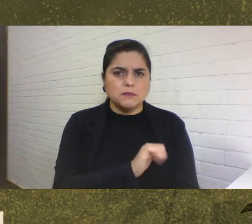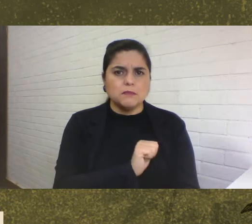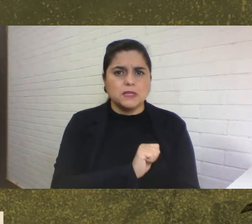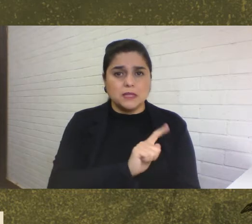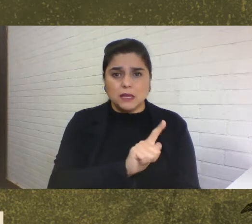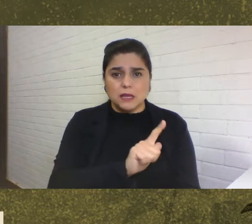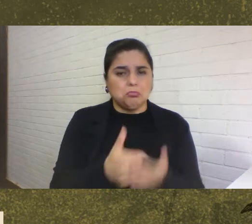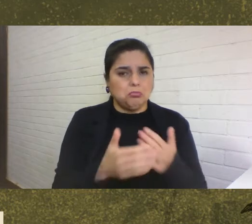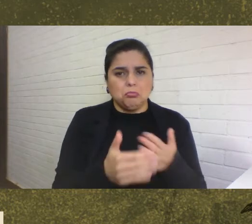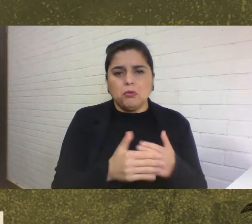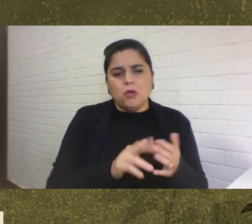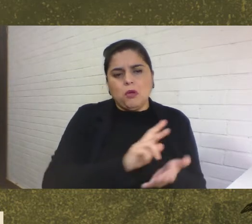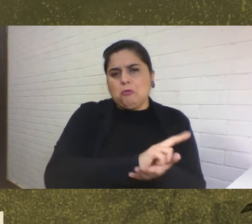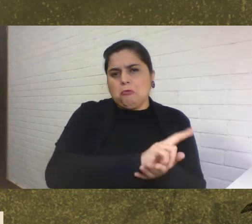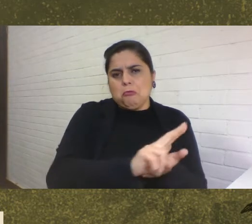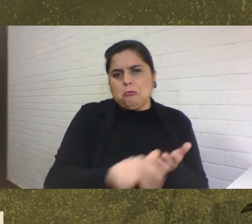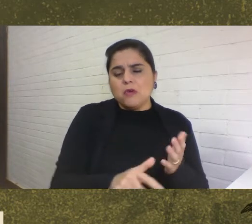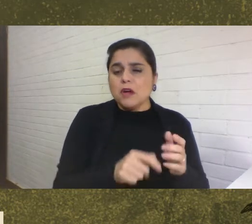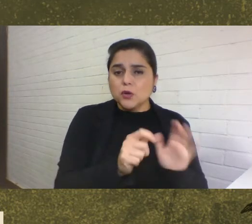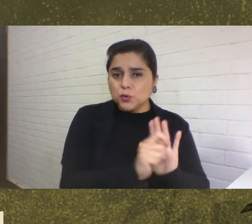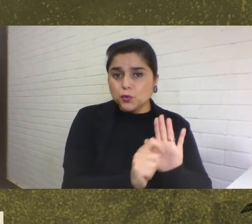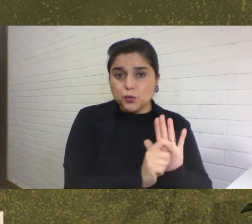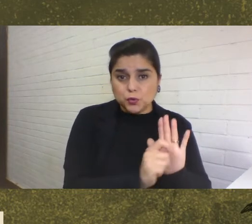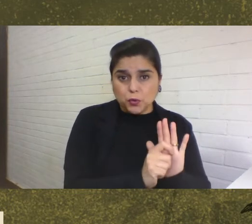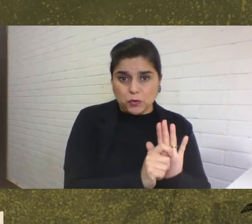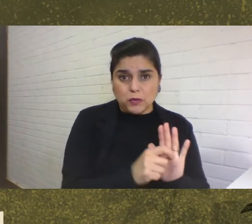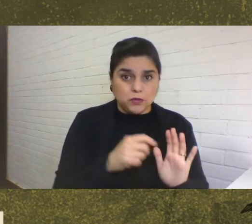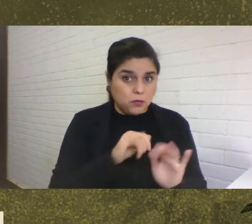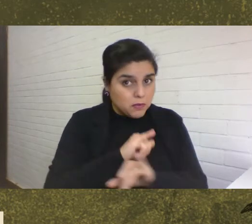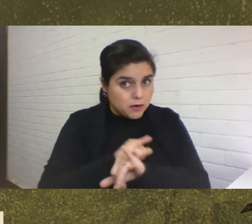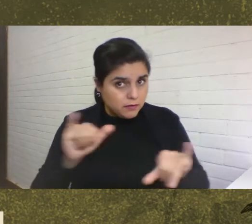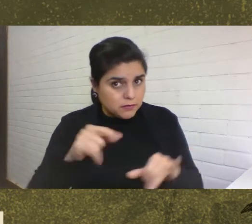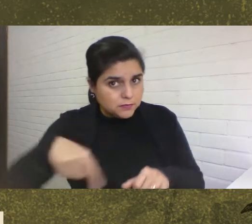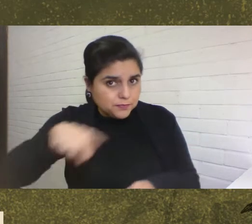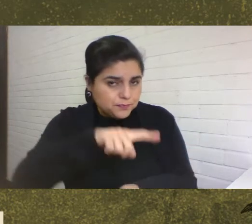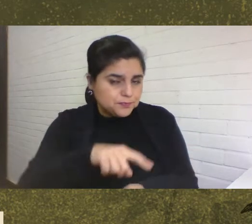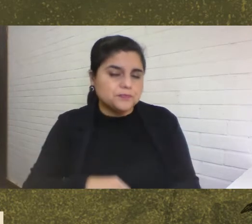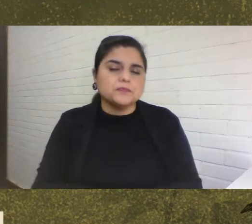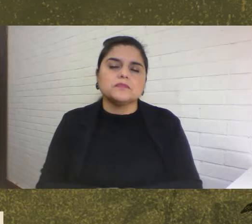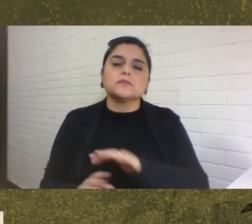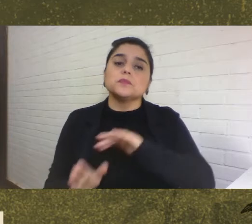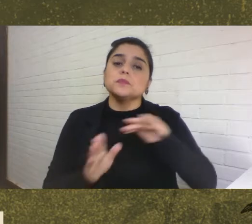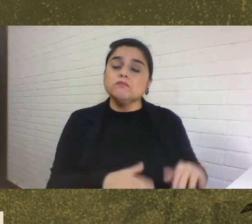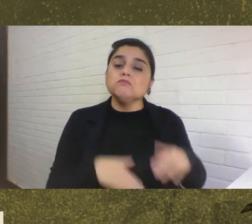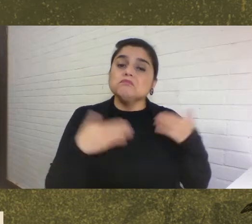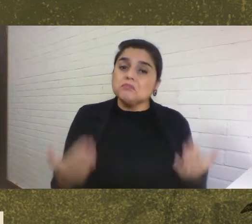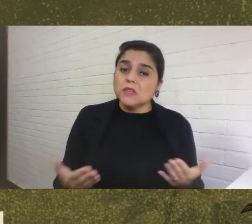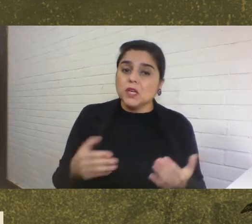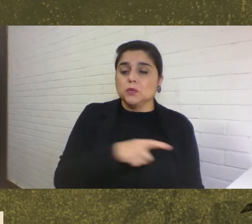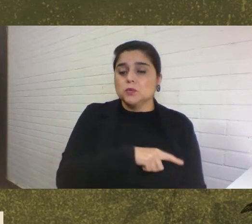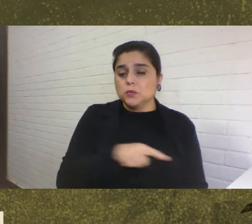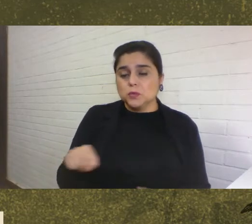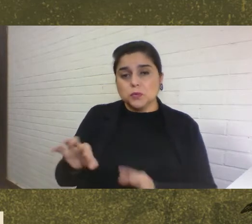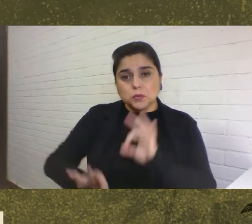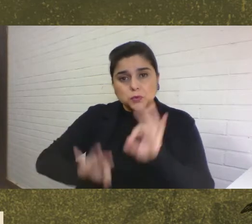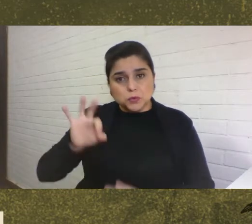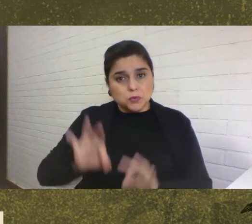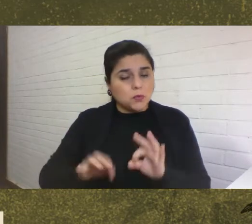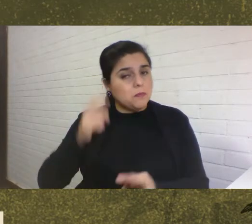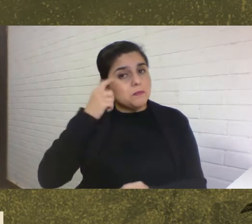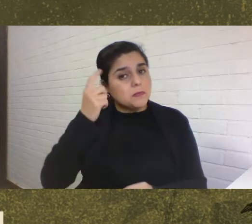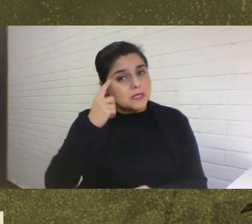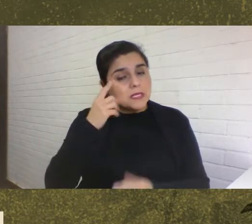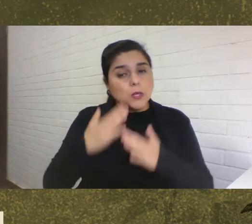insisto. Isto é feito com base num limite que foi estabelecido